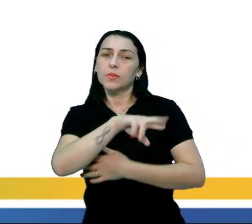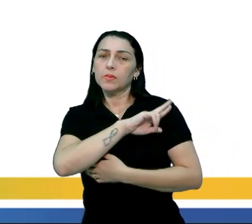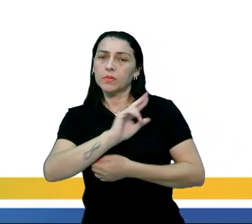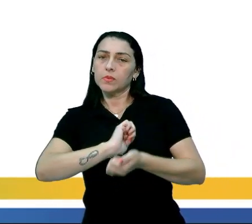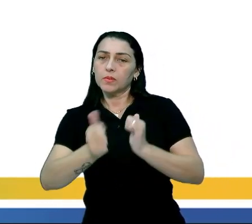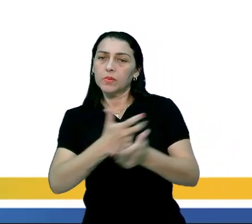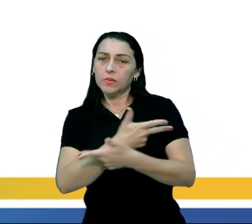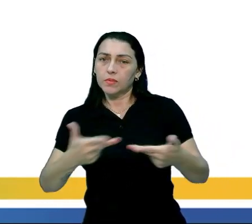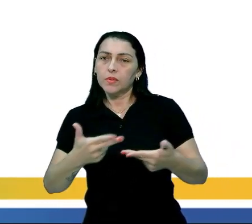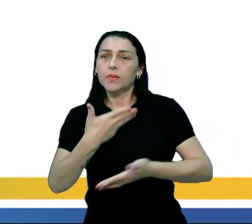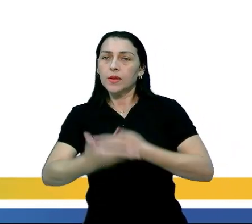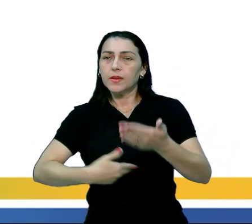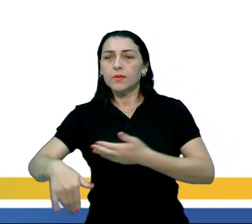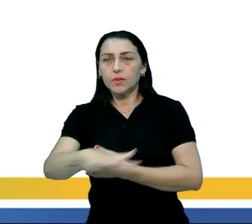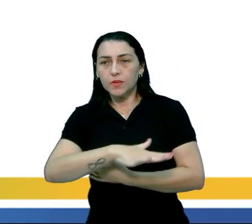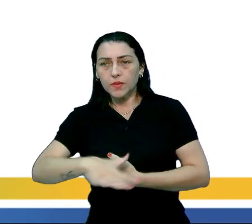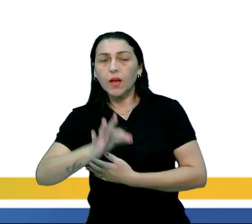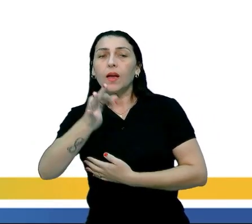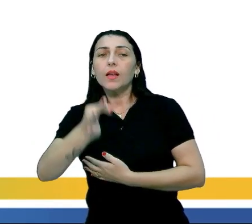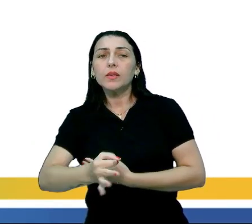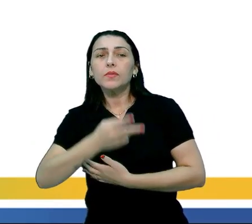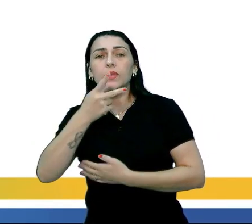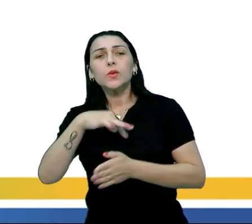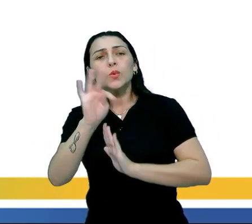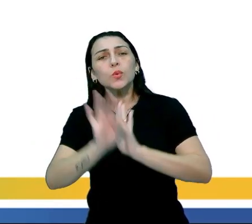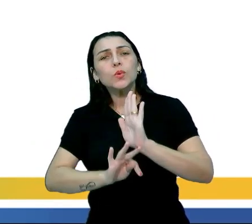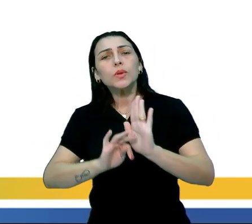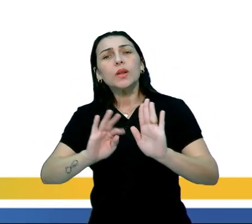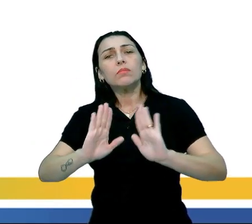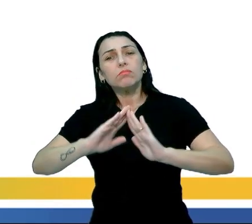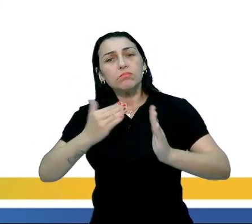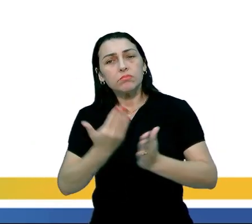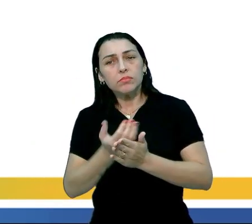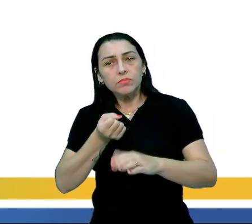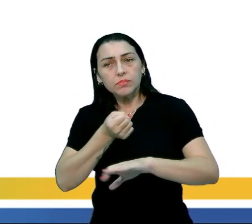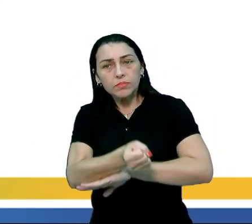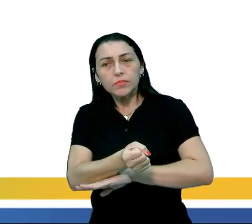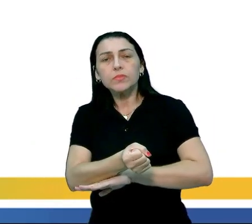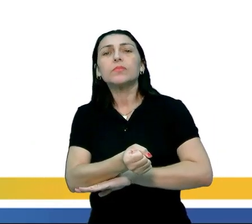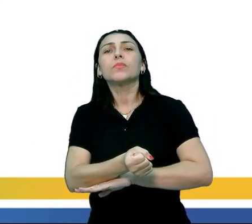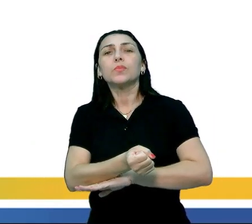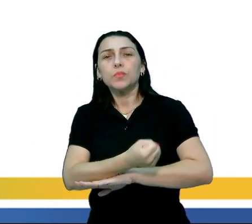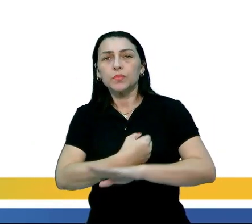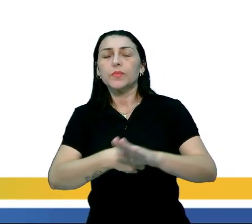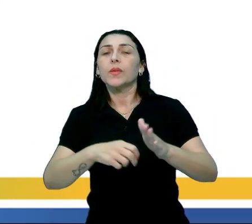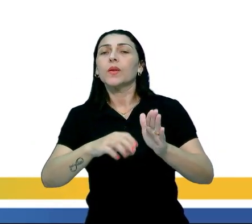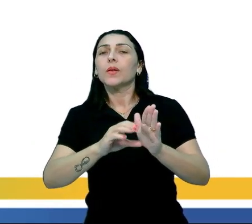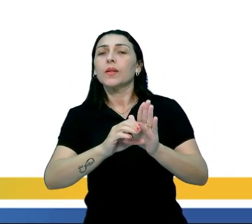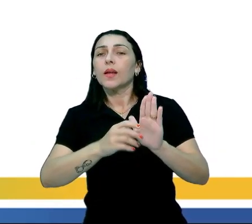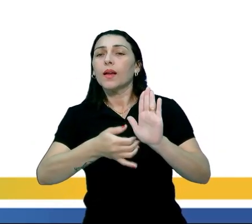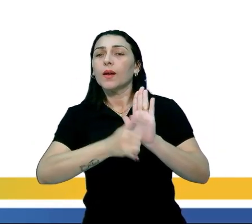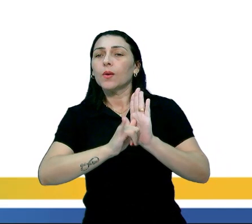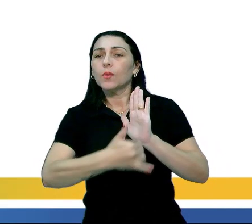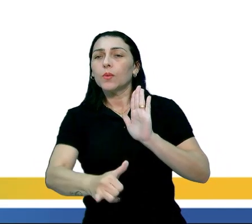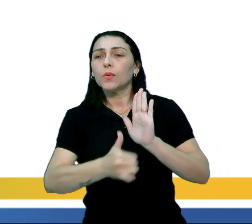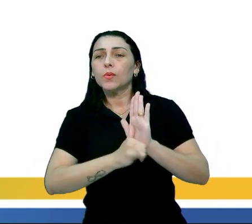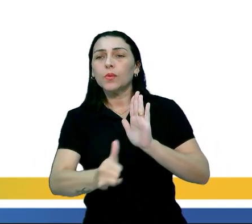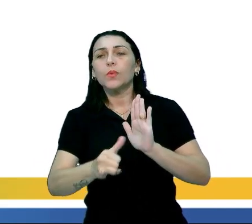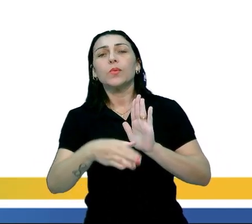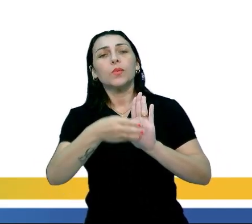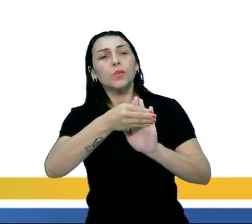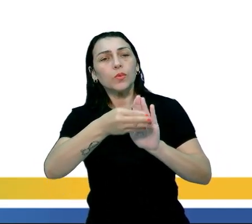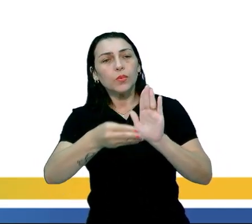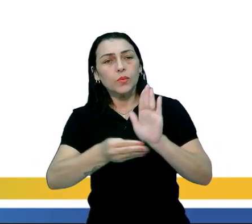do esporte como um meio de interação social, é correto afirmar que o texto induz as escolas a implementarem em